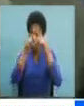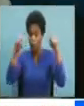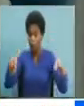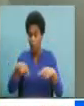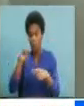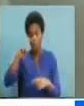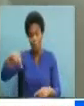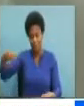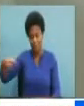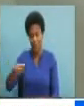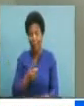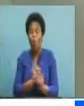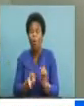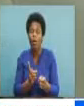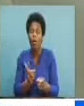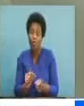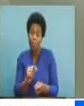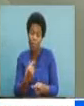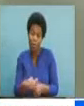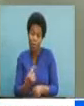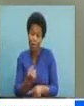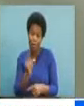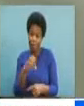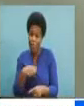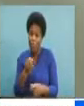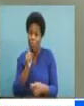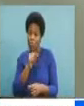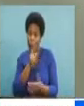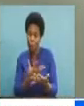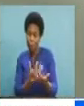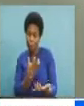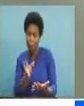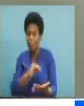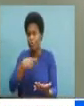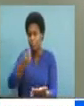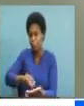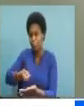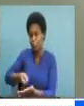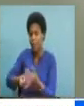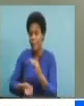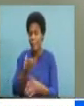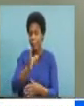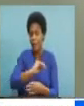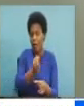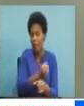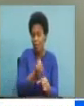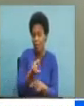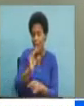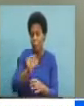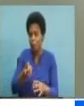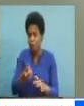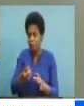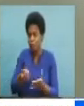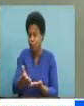especial o que também constitui para cá o governo oportunidade dia 3 mais investimentos criar mais postos de trabalho mais